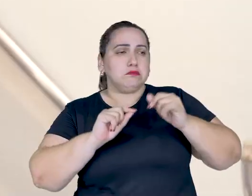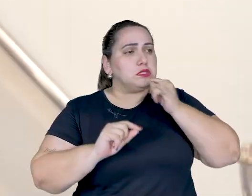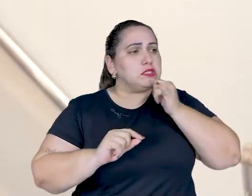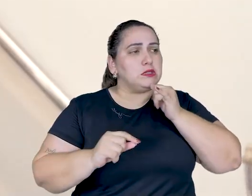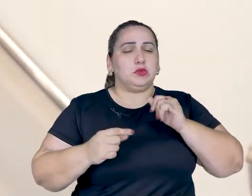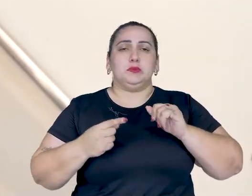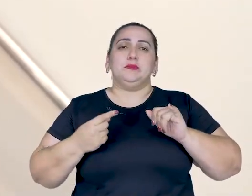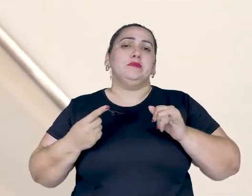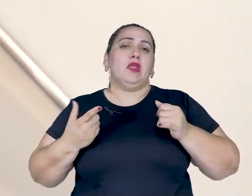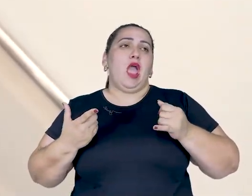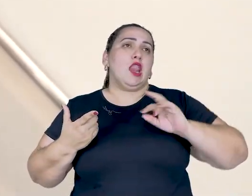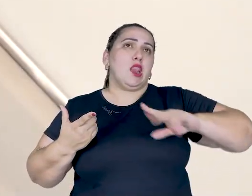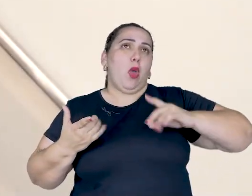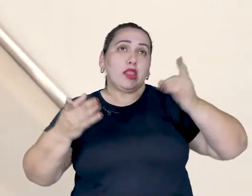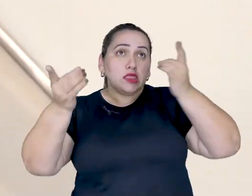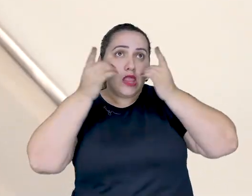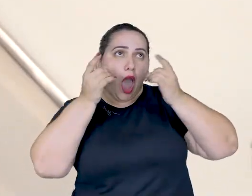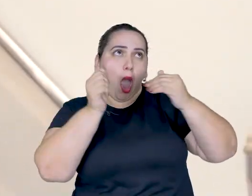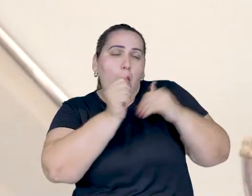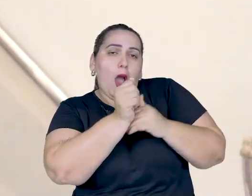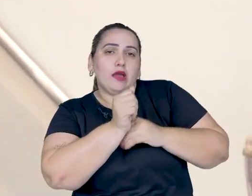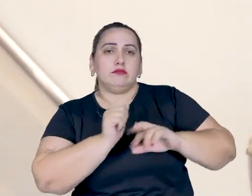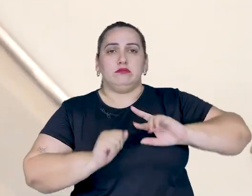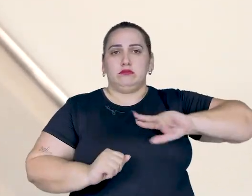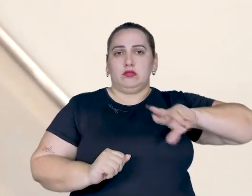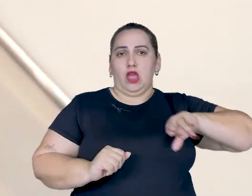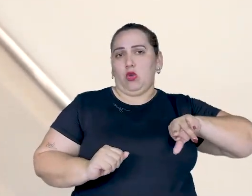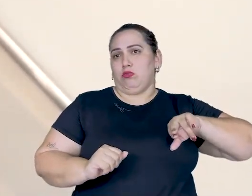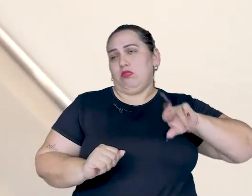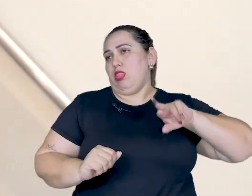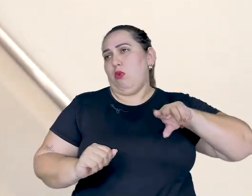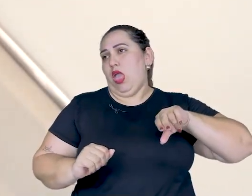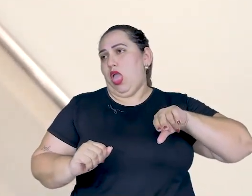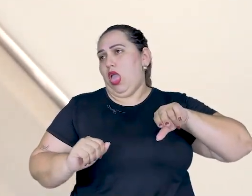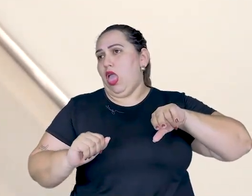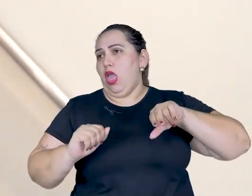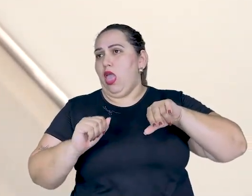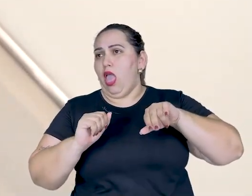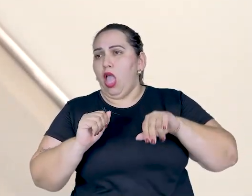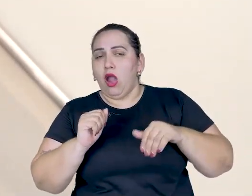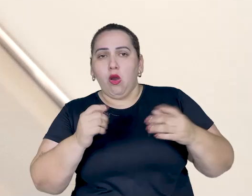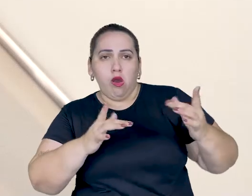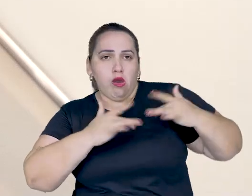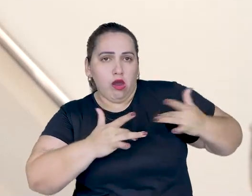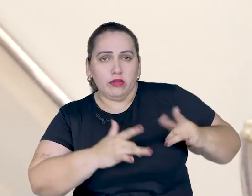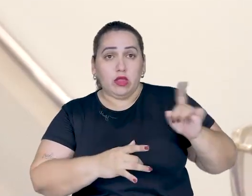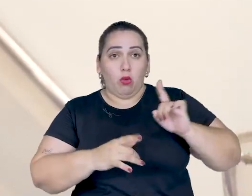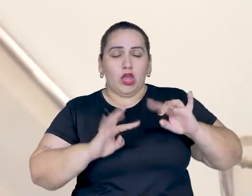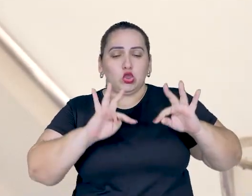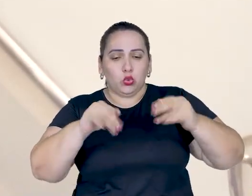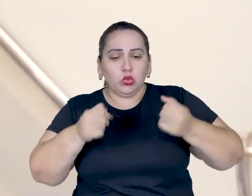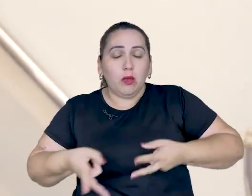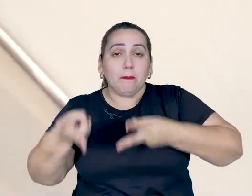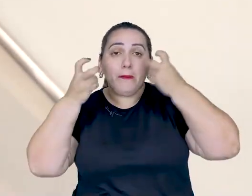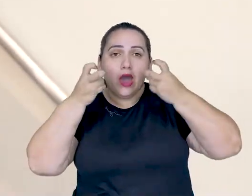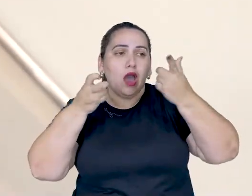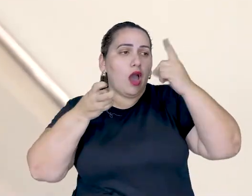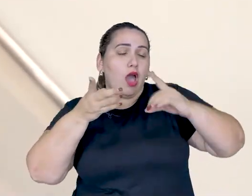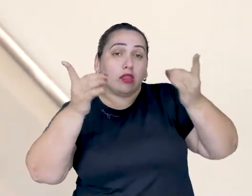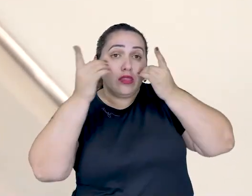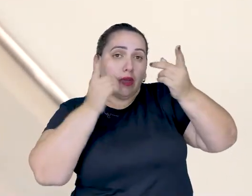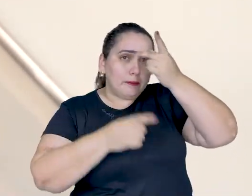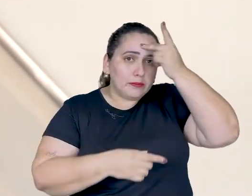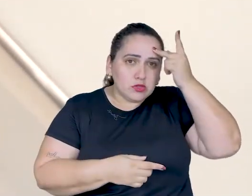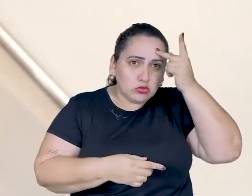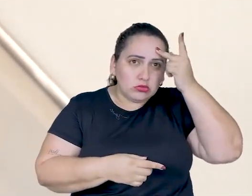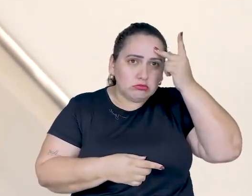ela identificável. Vejam só, não são necessariamente dados de privacidade, não são dados de intimidade, são dados de identificabilidade. Os dados